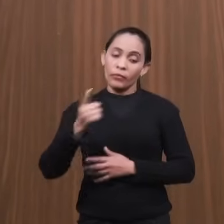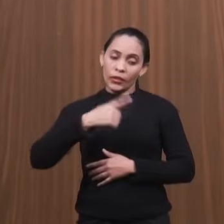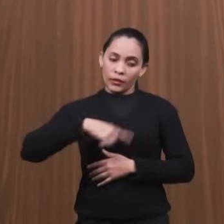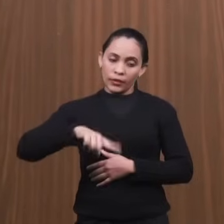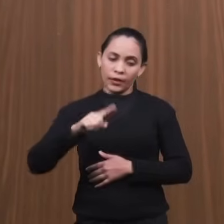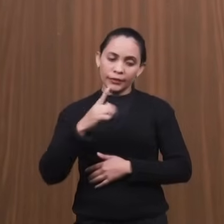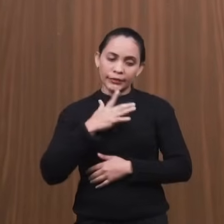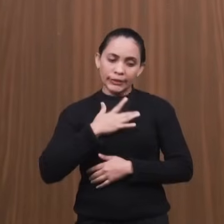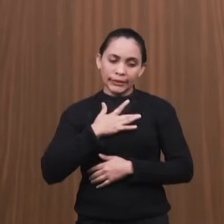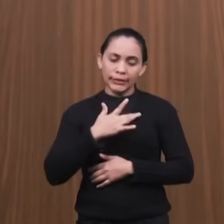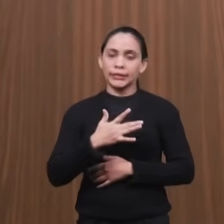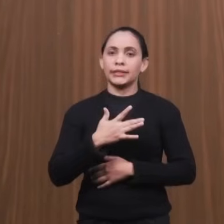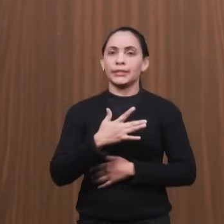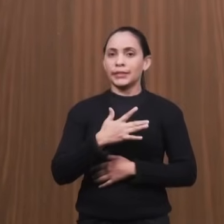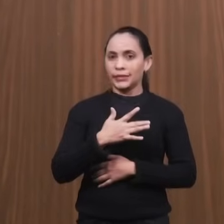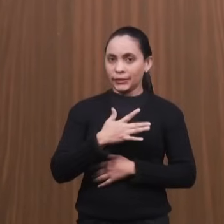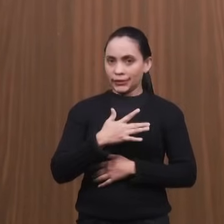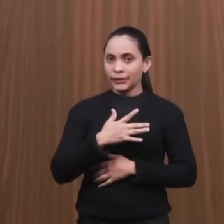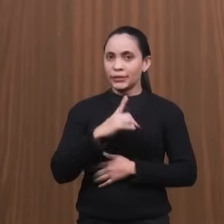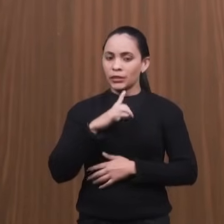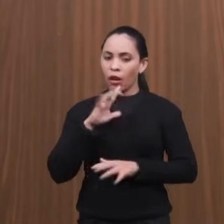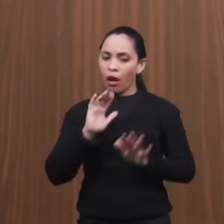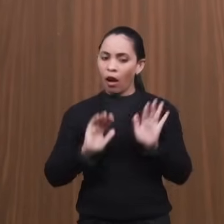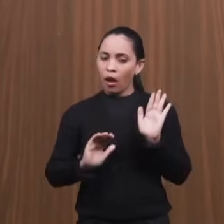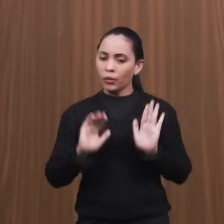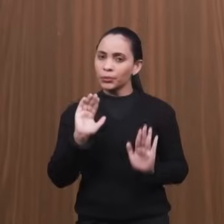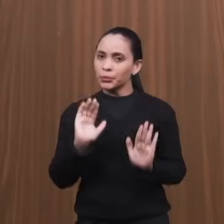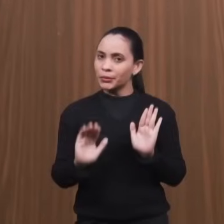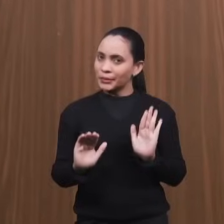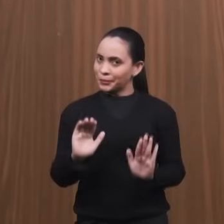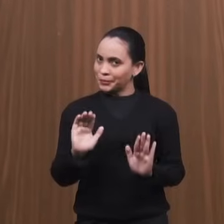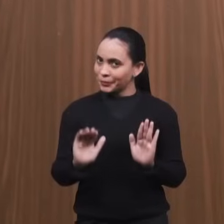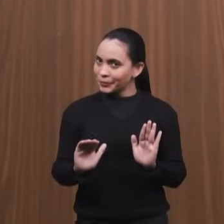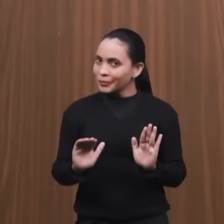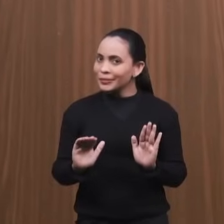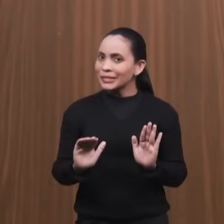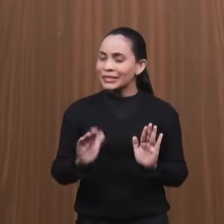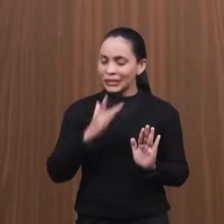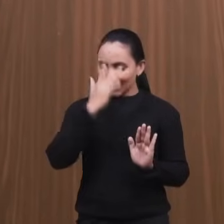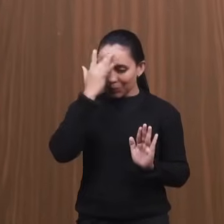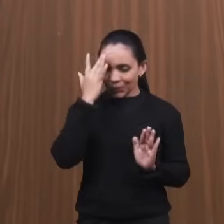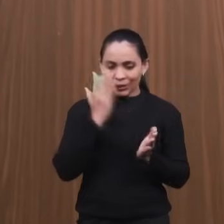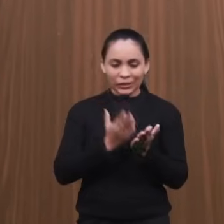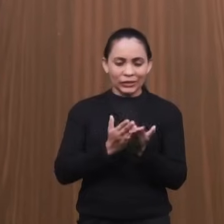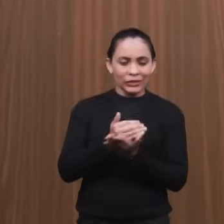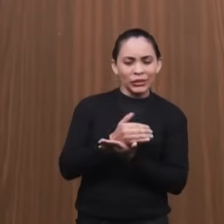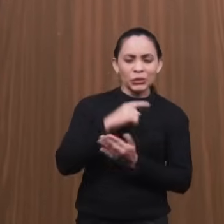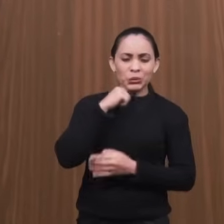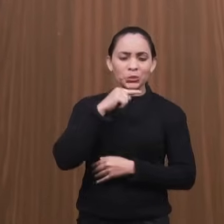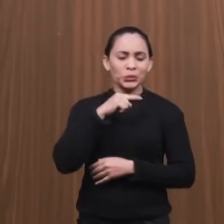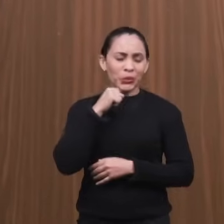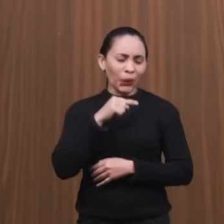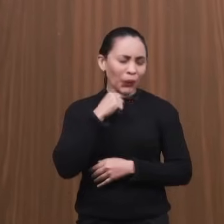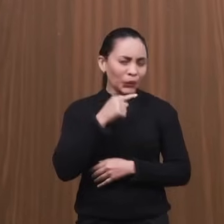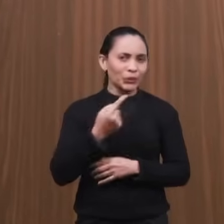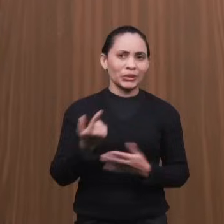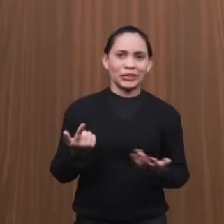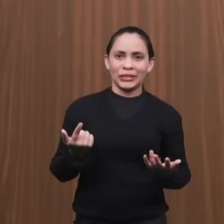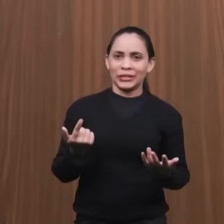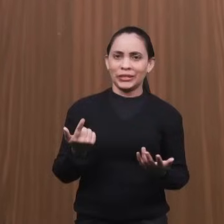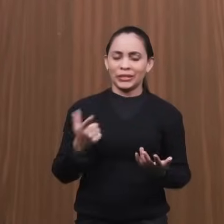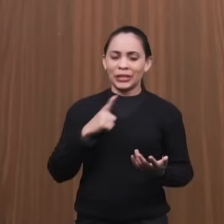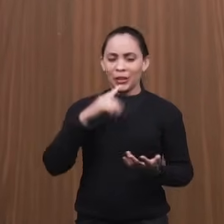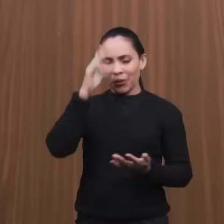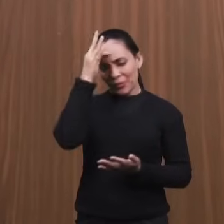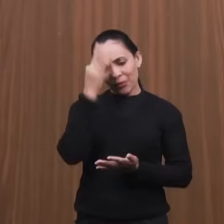apiedai-vos de alguns, ou seja, dos vacilantes, dos duvidosos, daqueles que estão